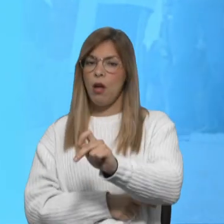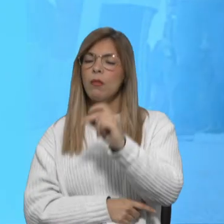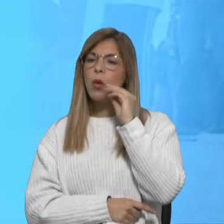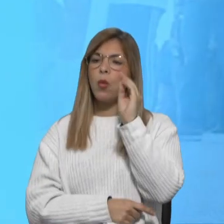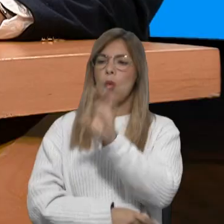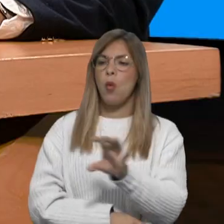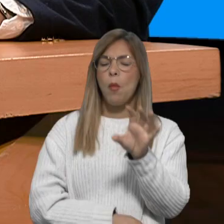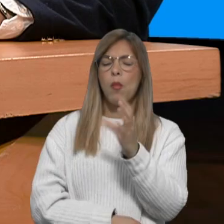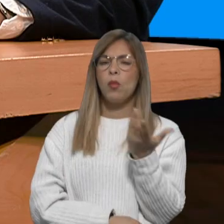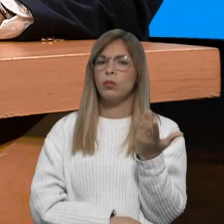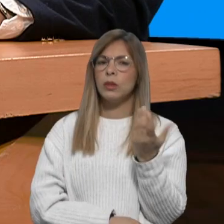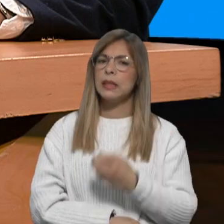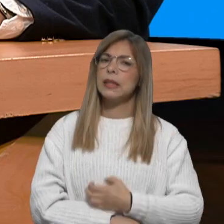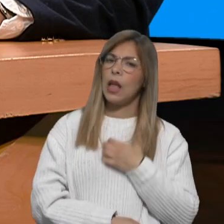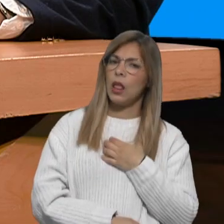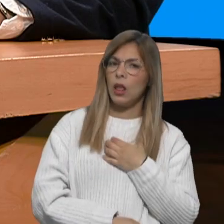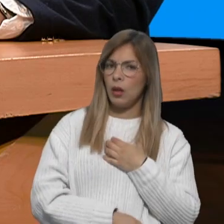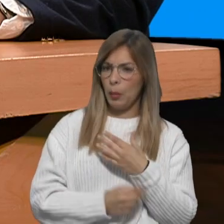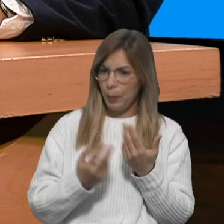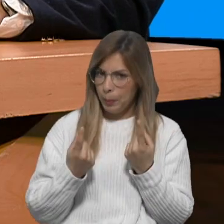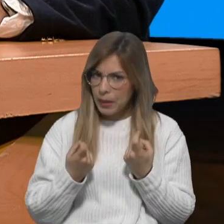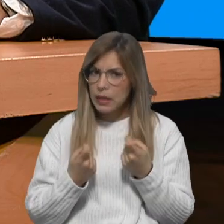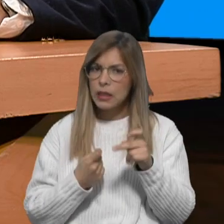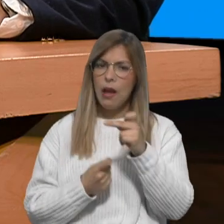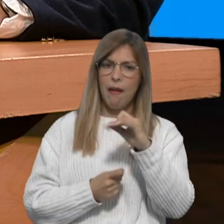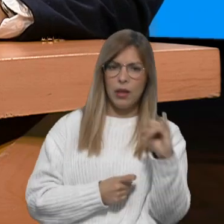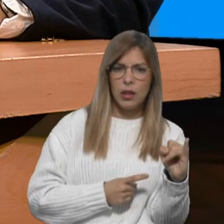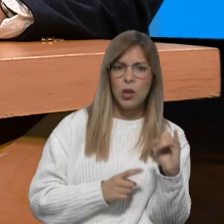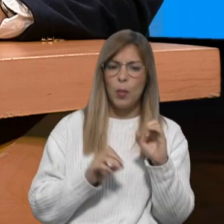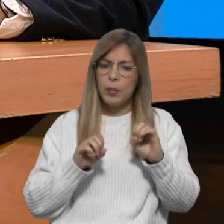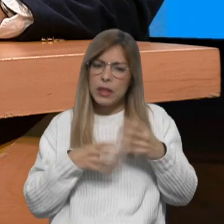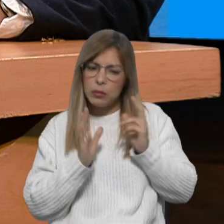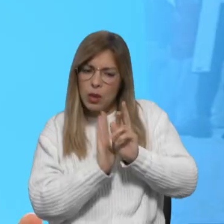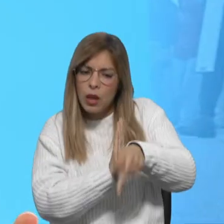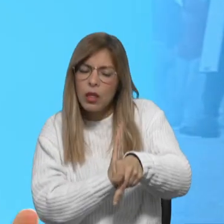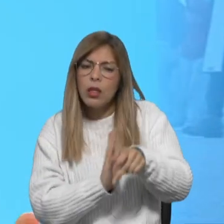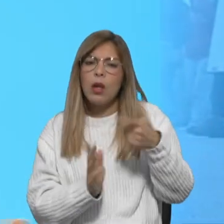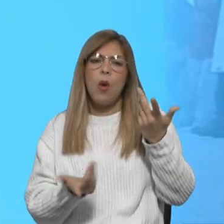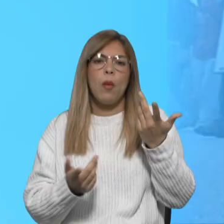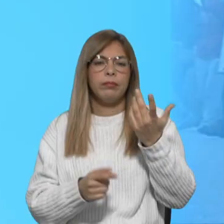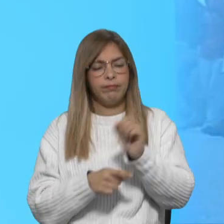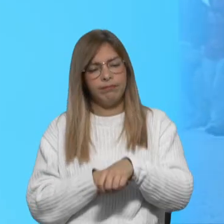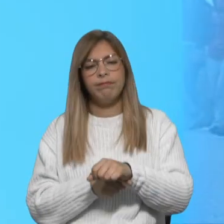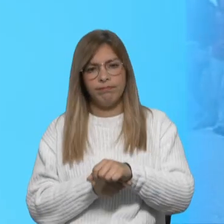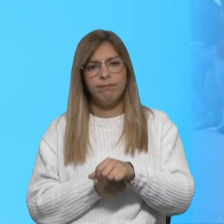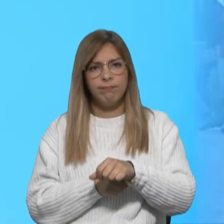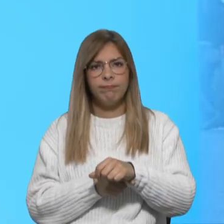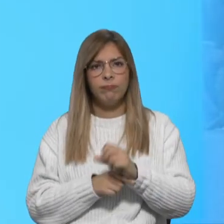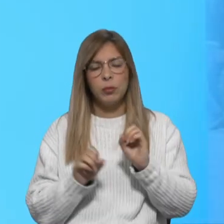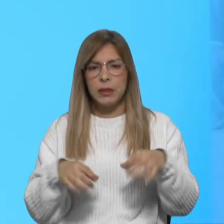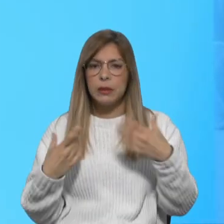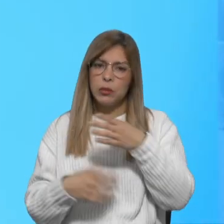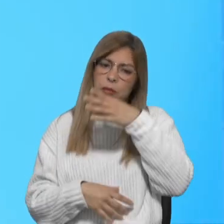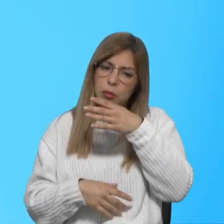inteligência artificial nesta lógica da relação do museu com os seus públicos? A resposta é claramente sim. É muito importante